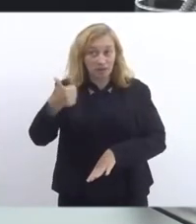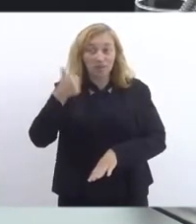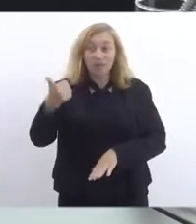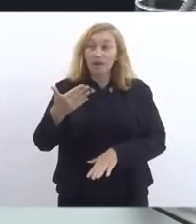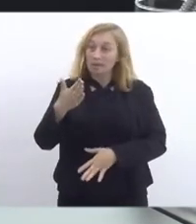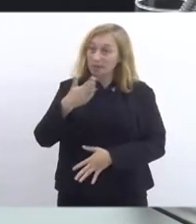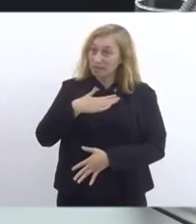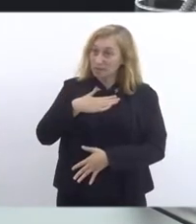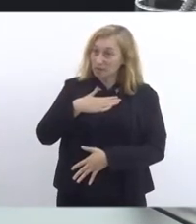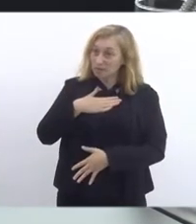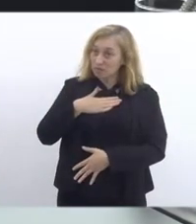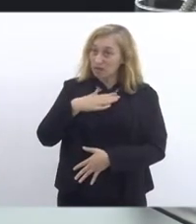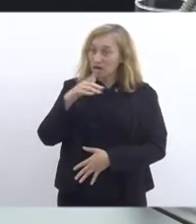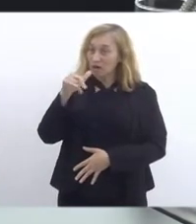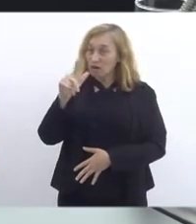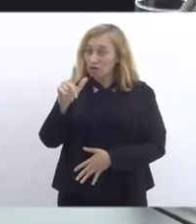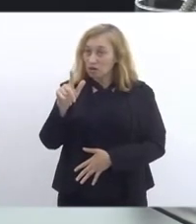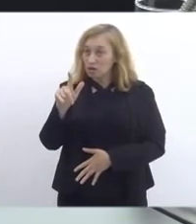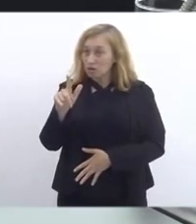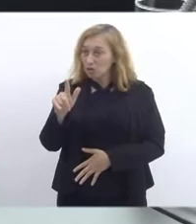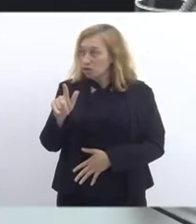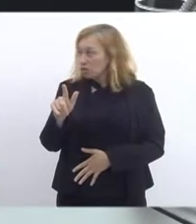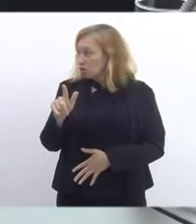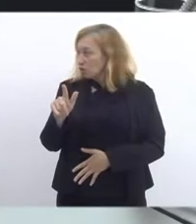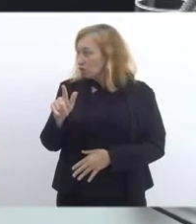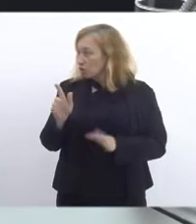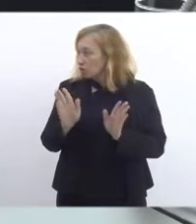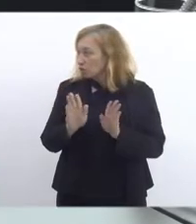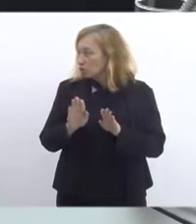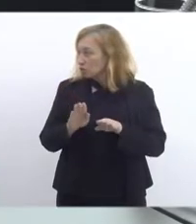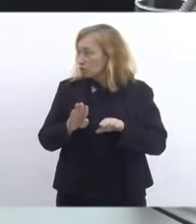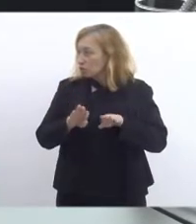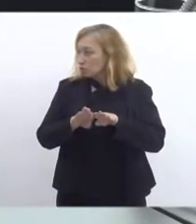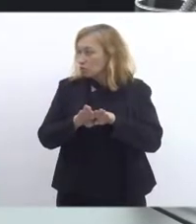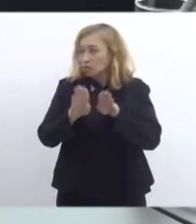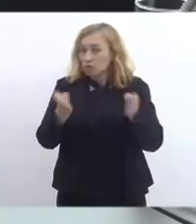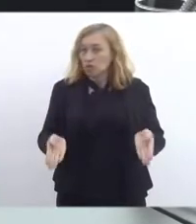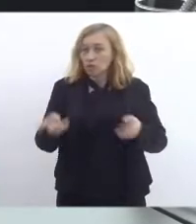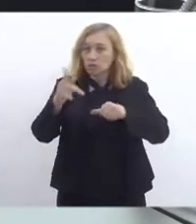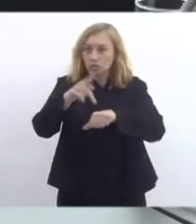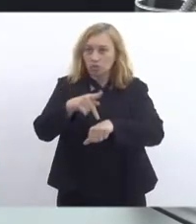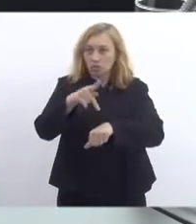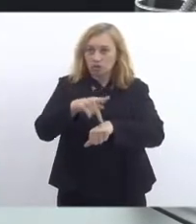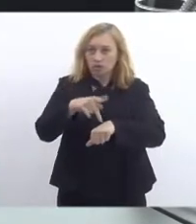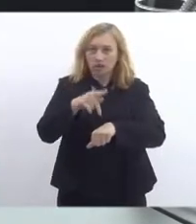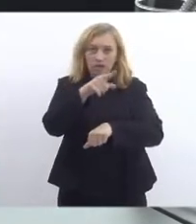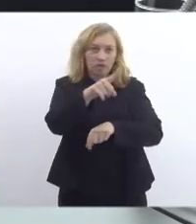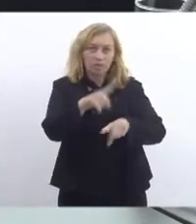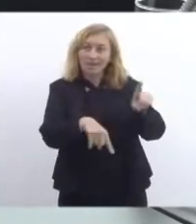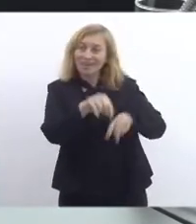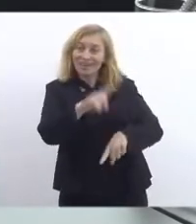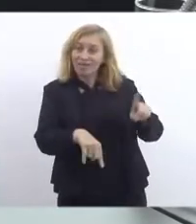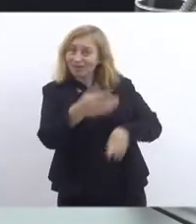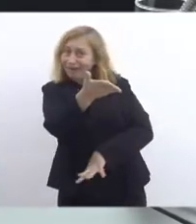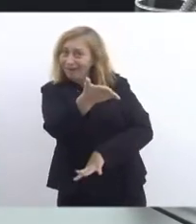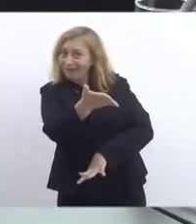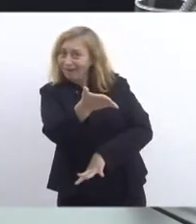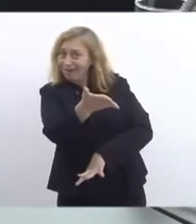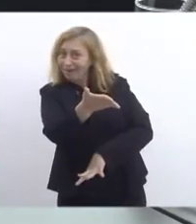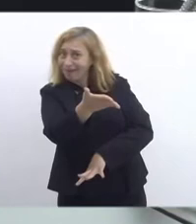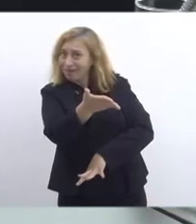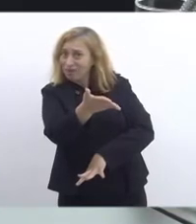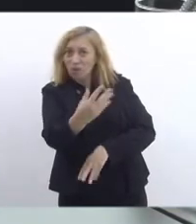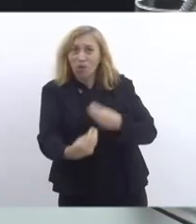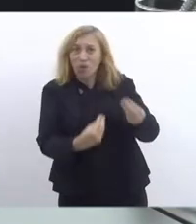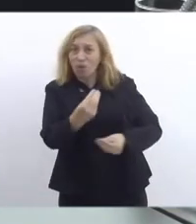gruta não é imaterial. A santa é imaterial, a gruta é material, pô. Está lá. Porque como é que você